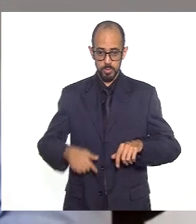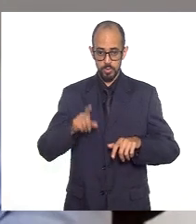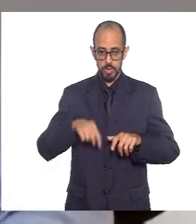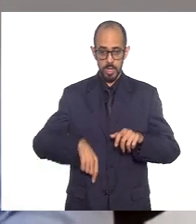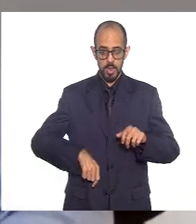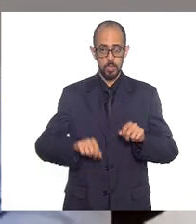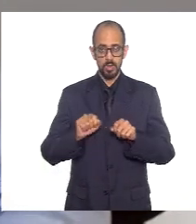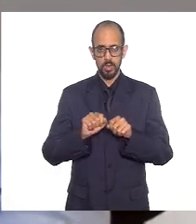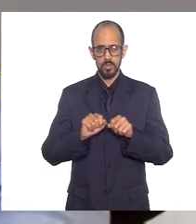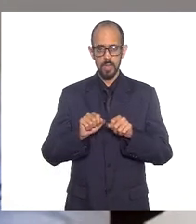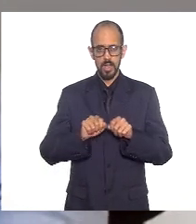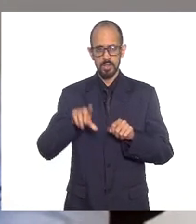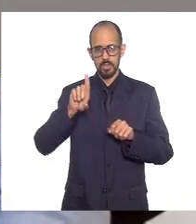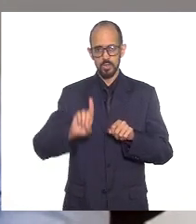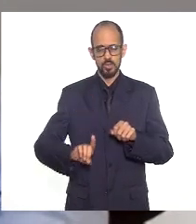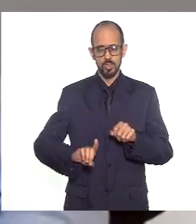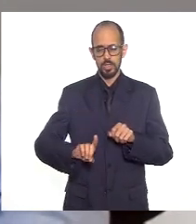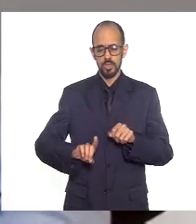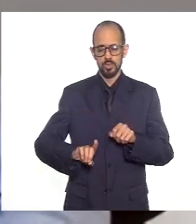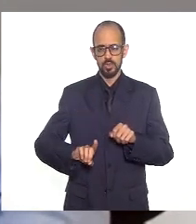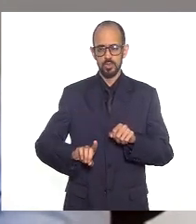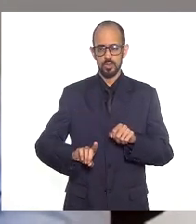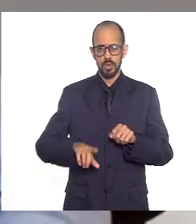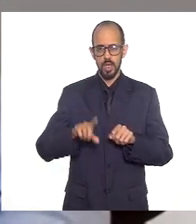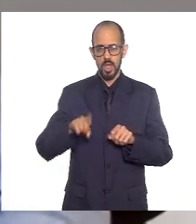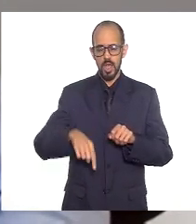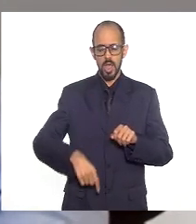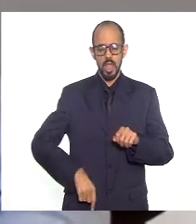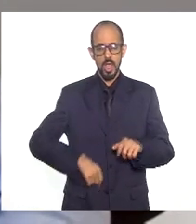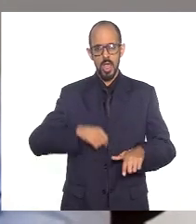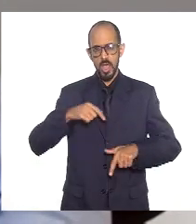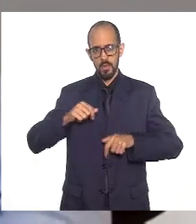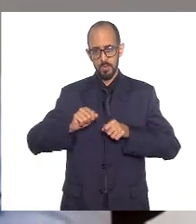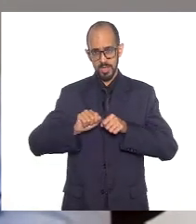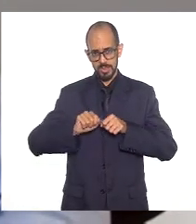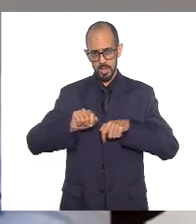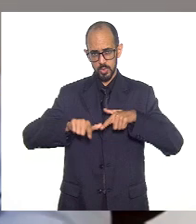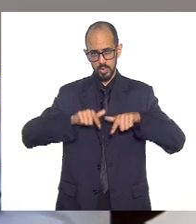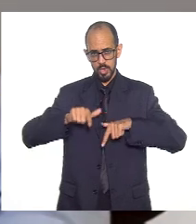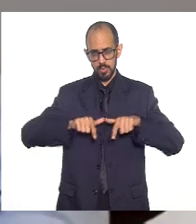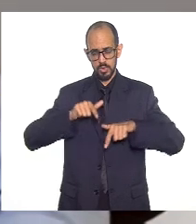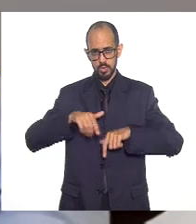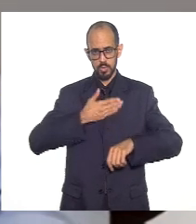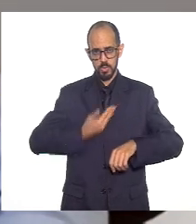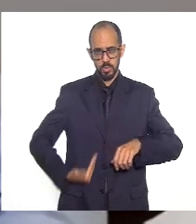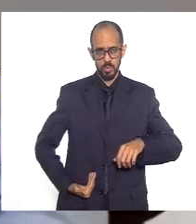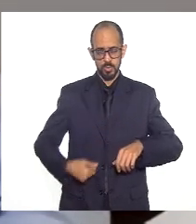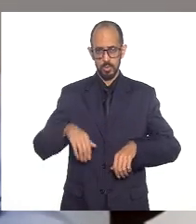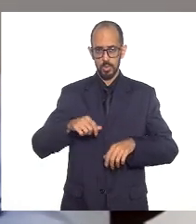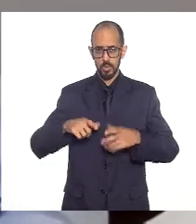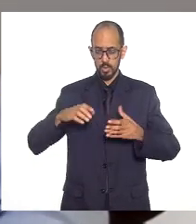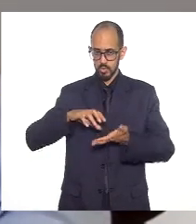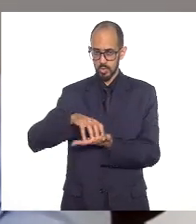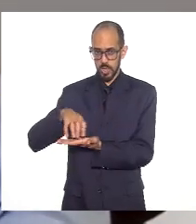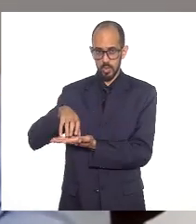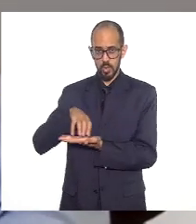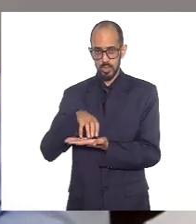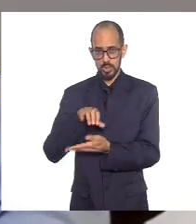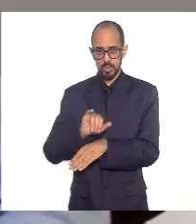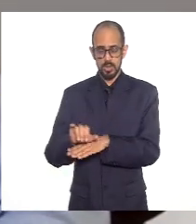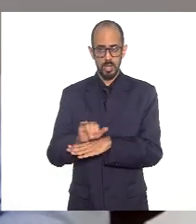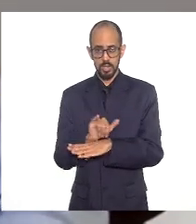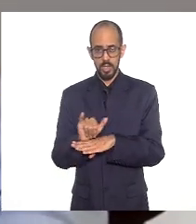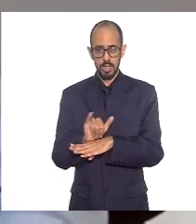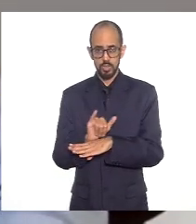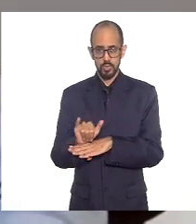os direitos. A prestação do serviço público, sobretudo naquelas áreas mais estratégicas, é o que garante para o cidadão e para a